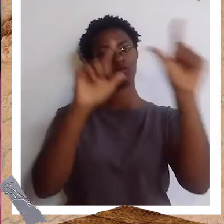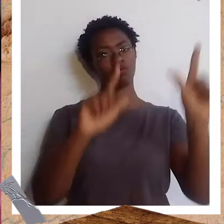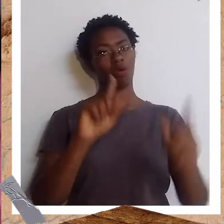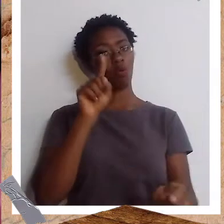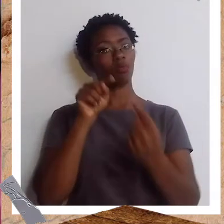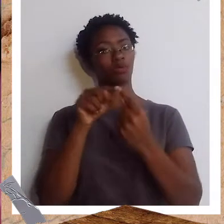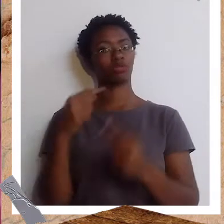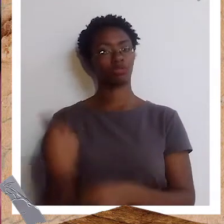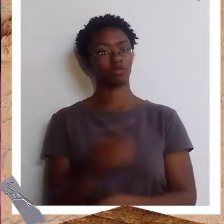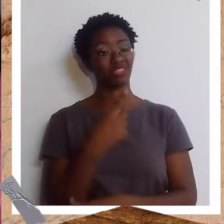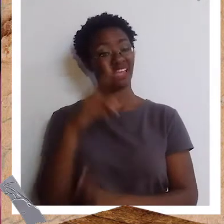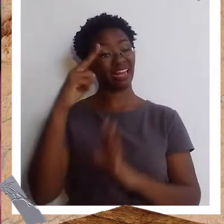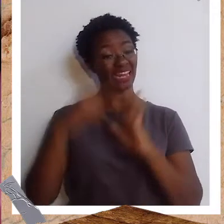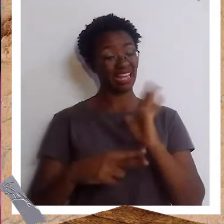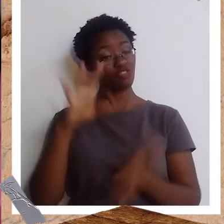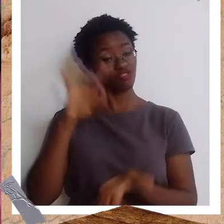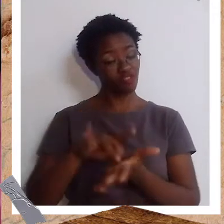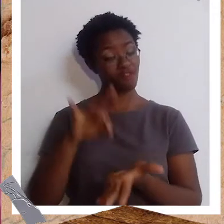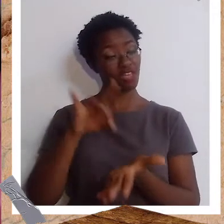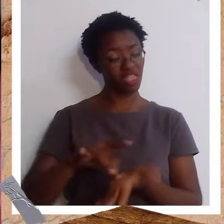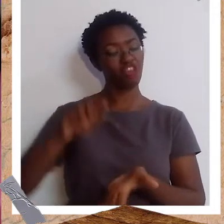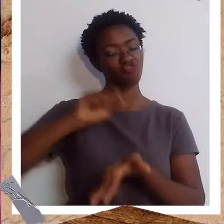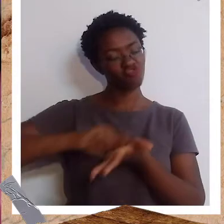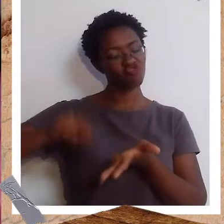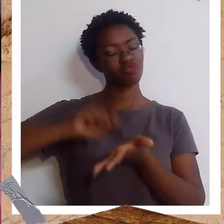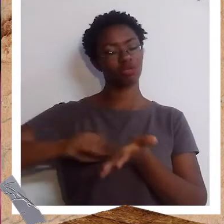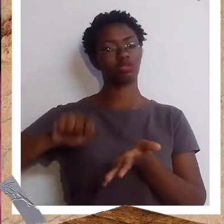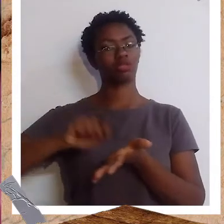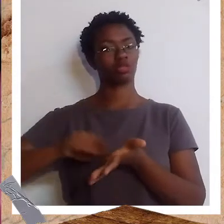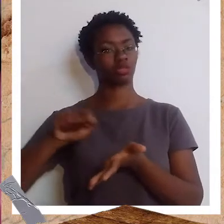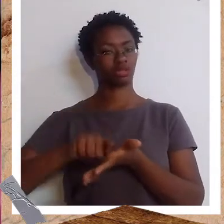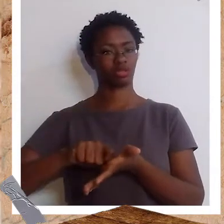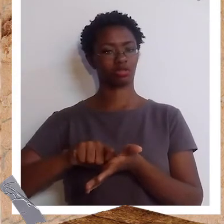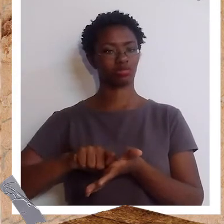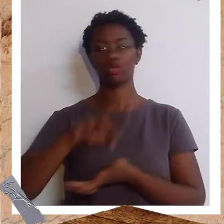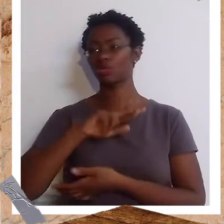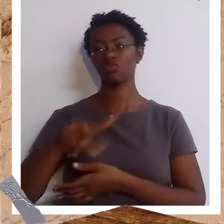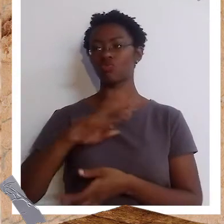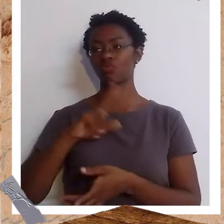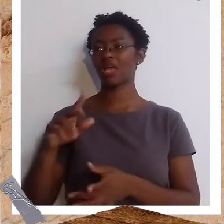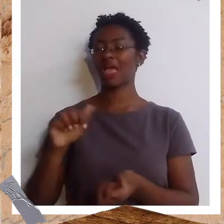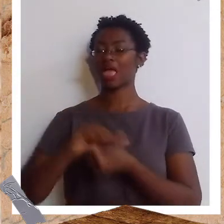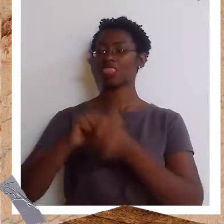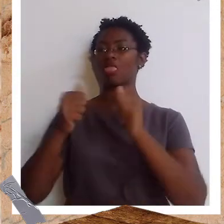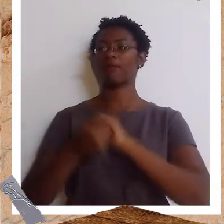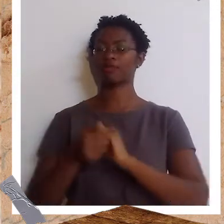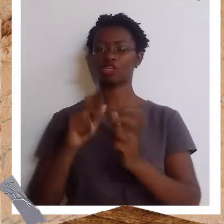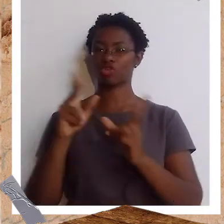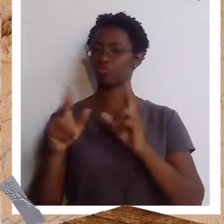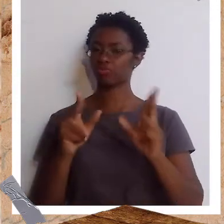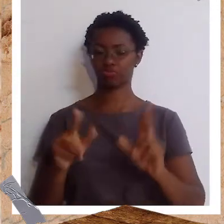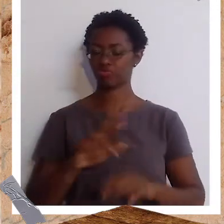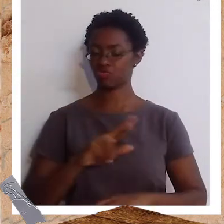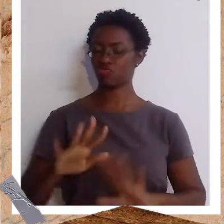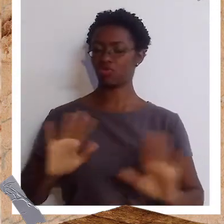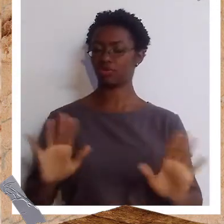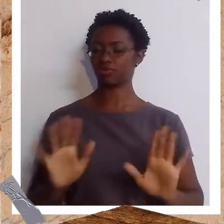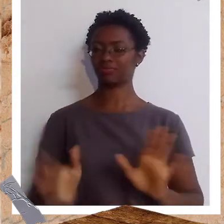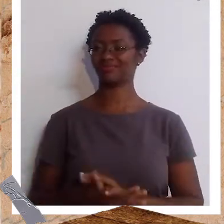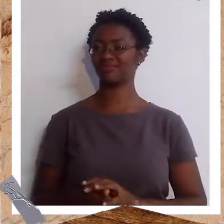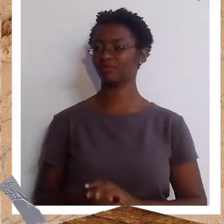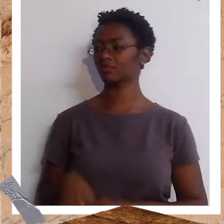que a gente possa ler o que realmente Carolina leu e não como foi publicado. Raquel já deu um grande spoiler aqui, olha só.